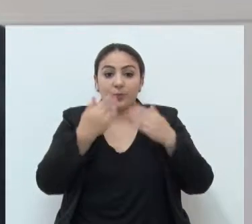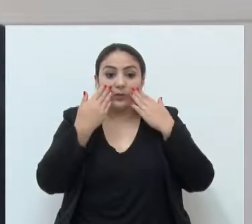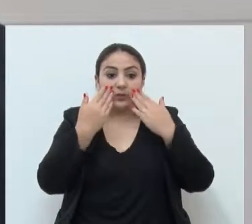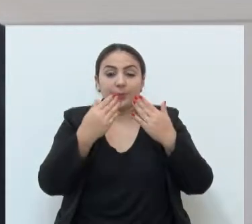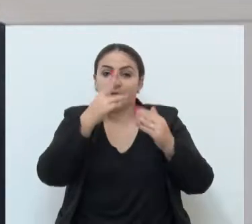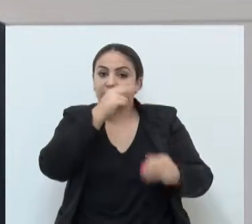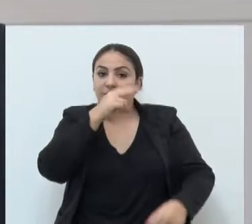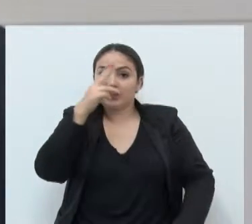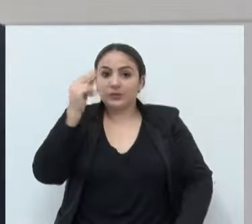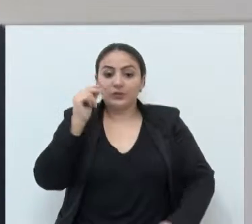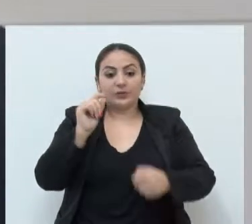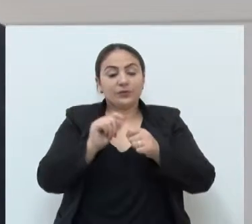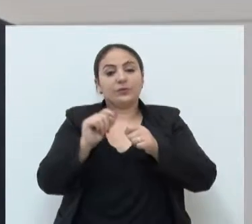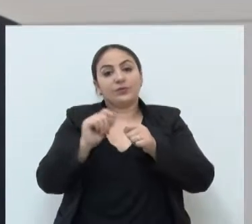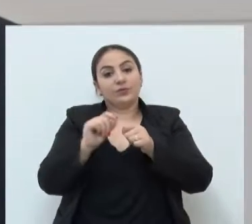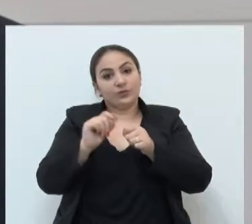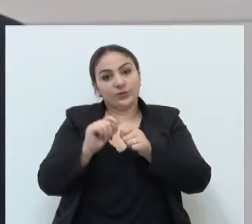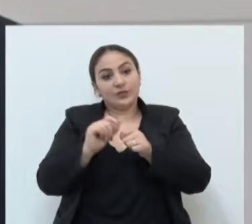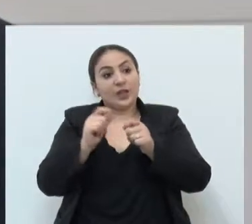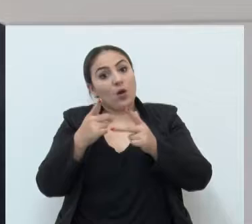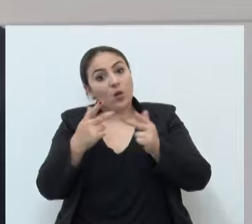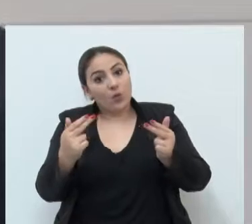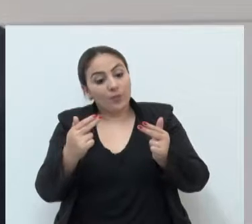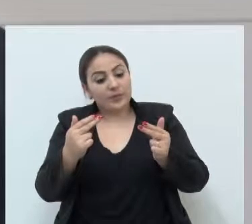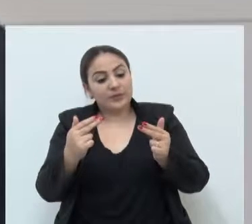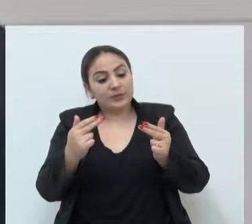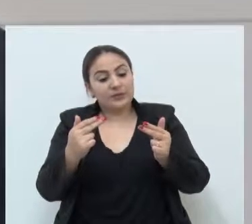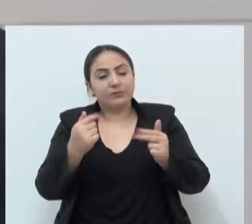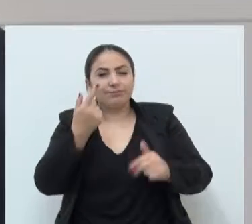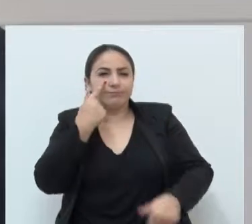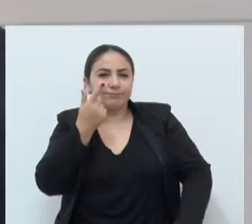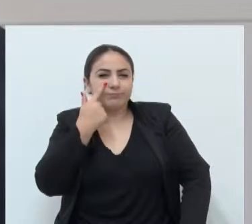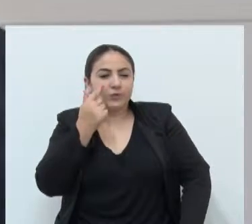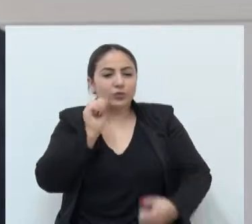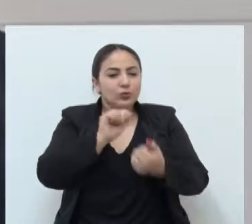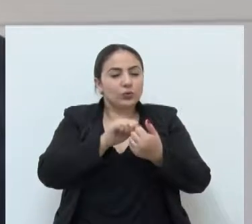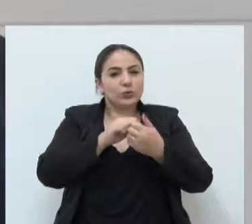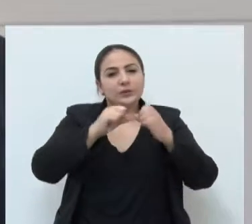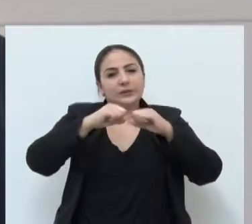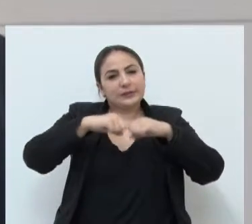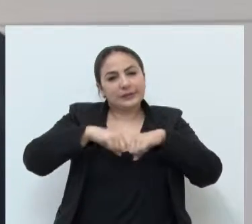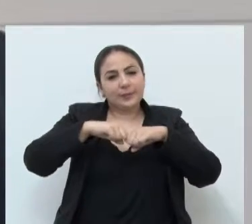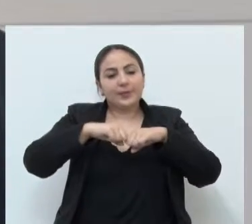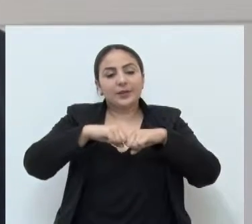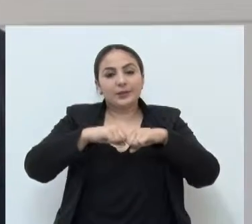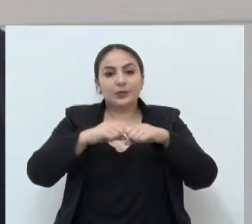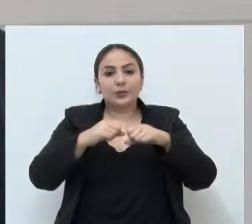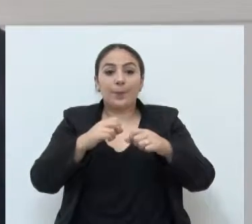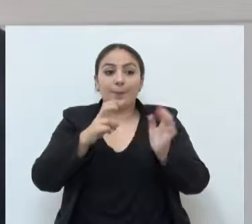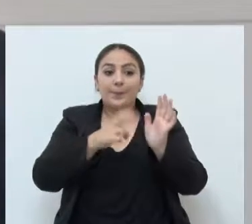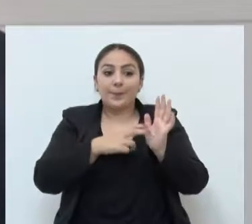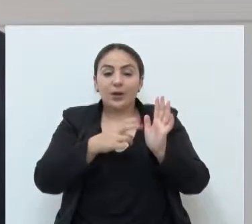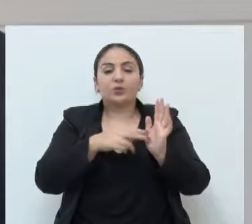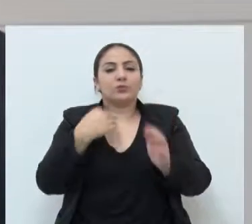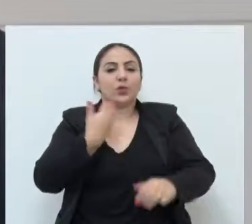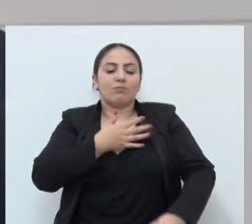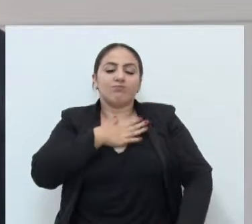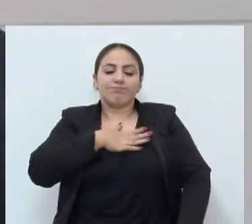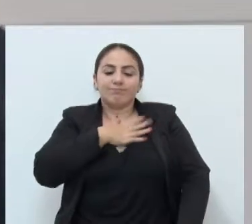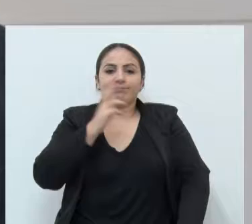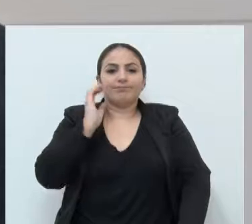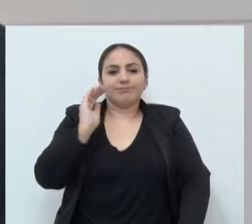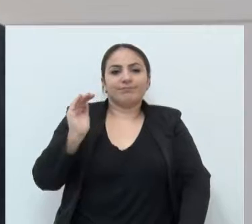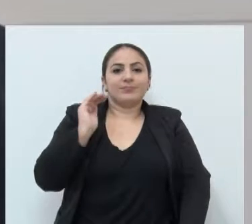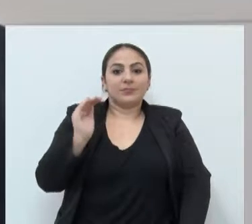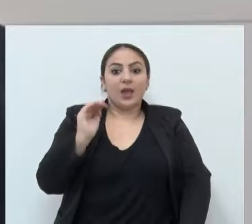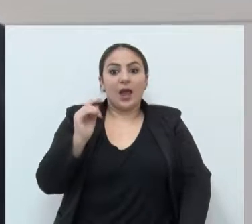apresentou à prefeitura. Eles mesmos fizeram algumas outras verificações junto ao sistema bancário aí, né? E a gente tem tranquilidade de dizer que